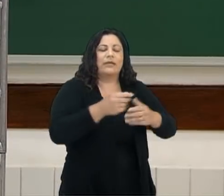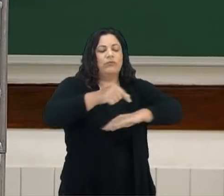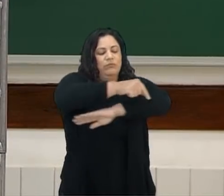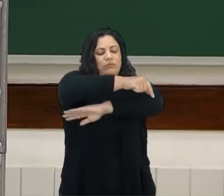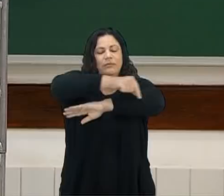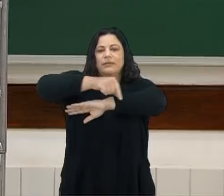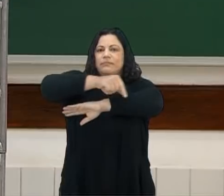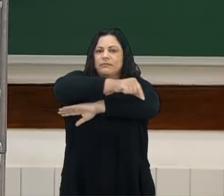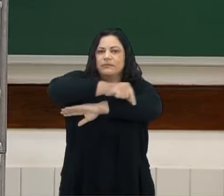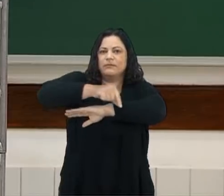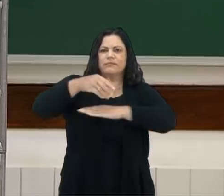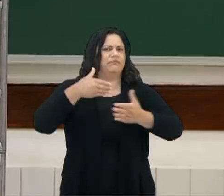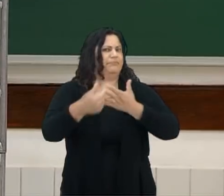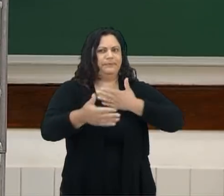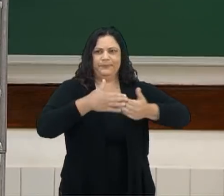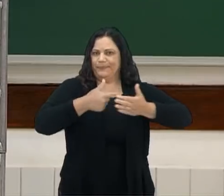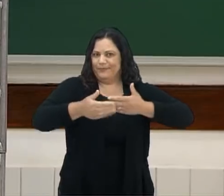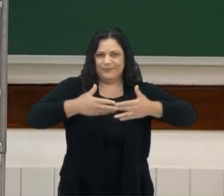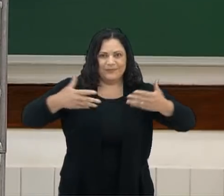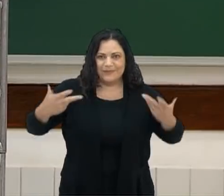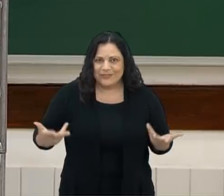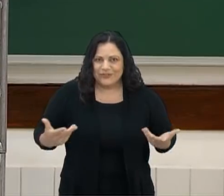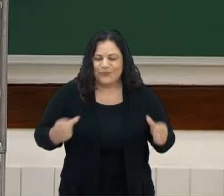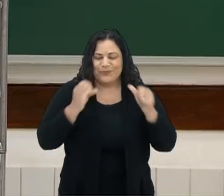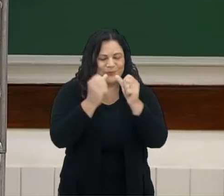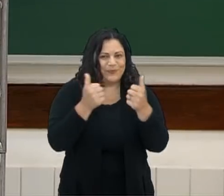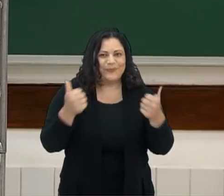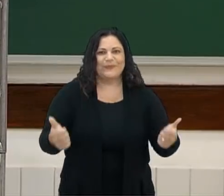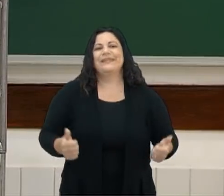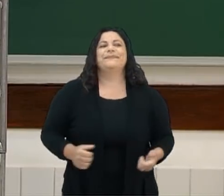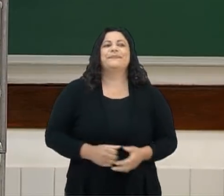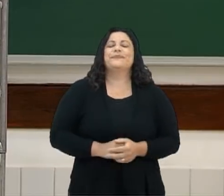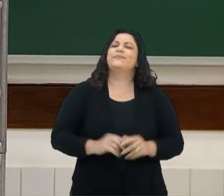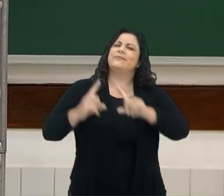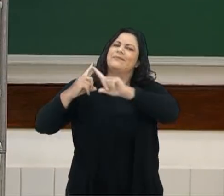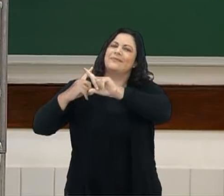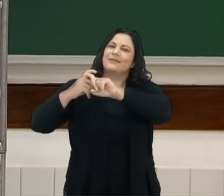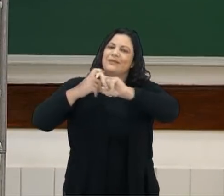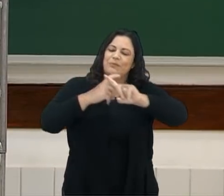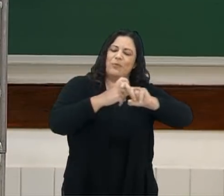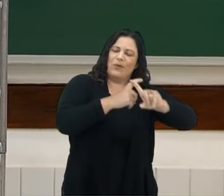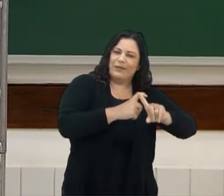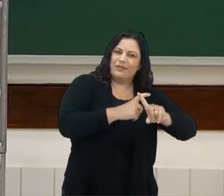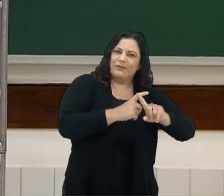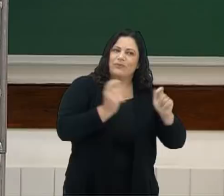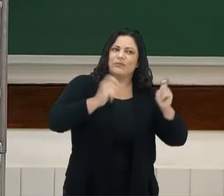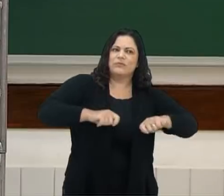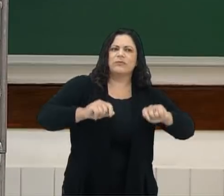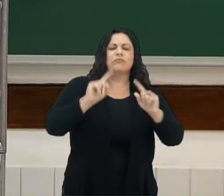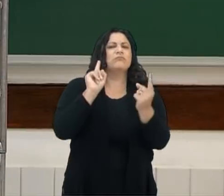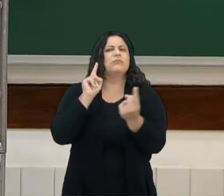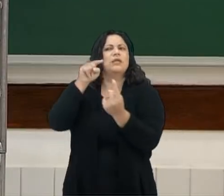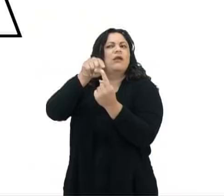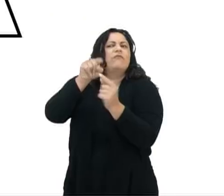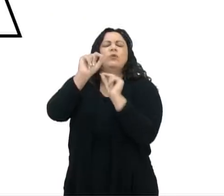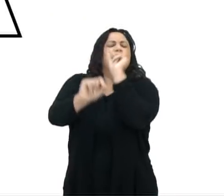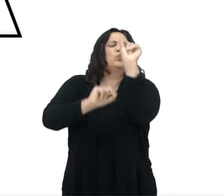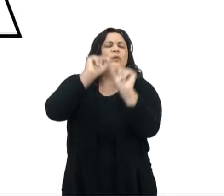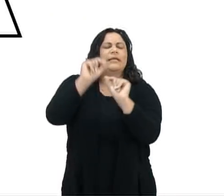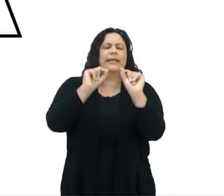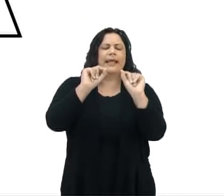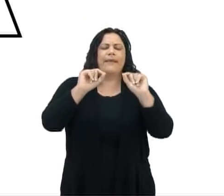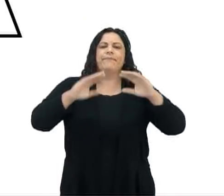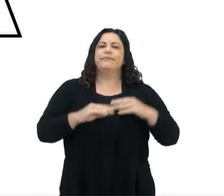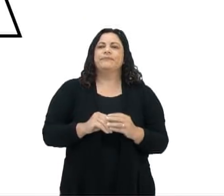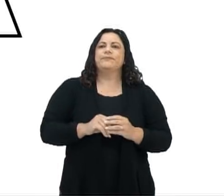de régua, tá? Funciona. Muito bem. Bom, para falar sobre polígonos então, vamos definir o que seria um polígono. Em